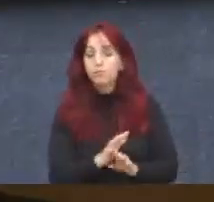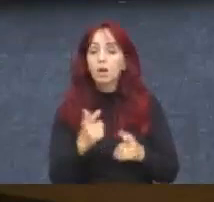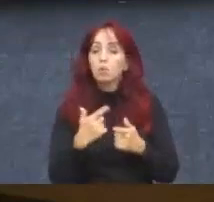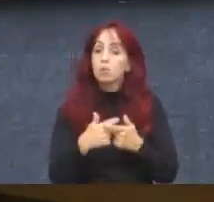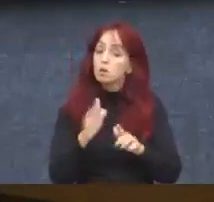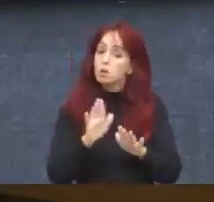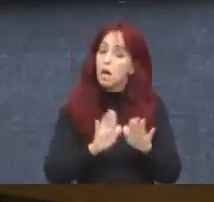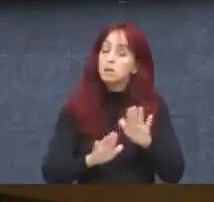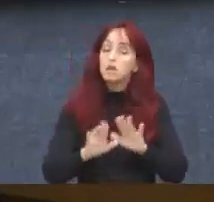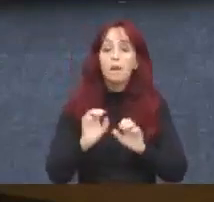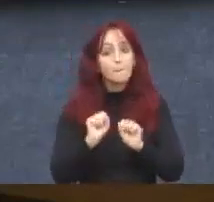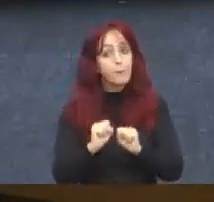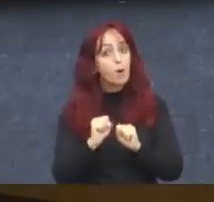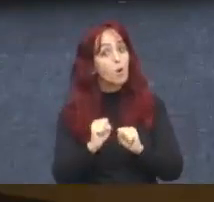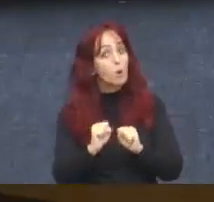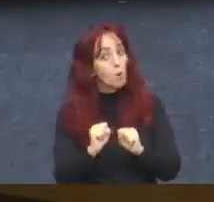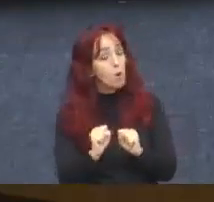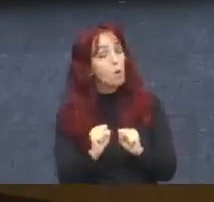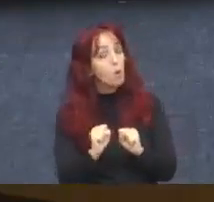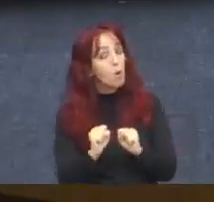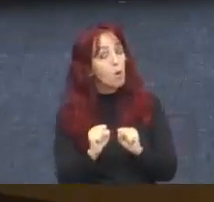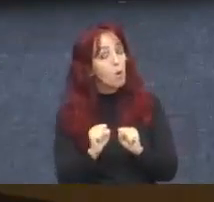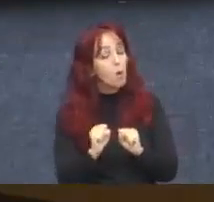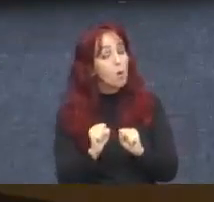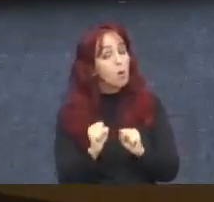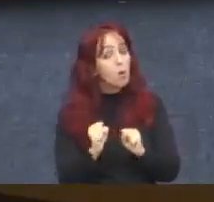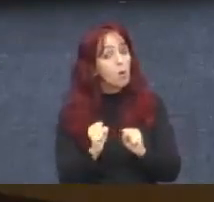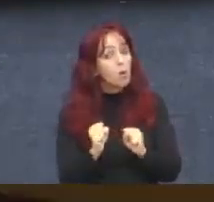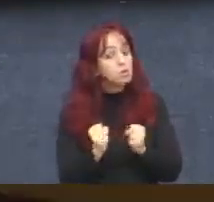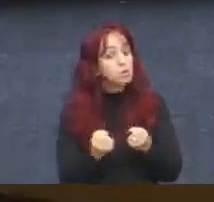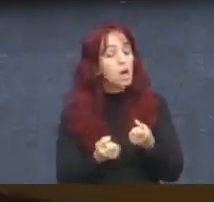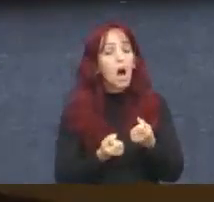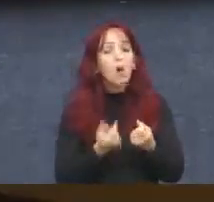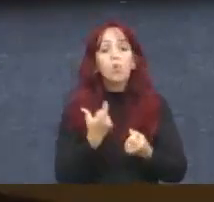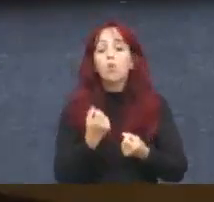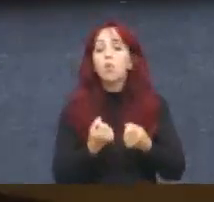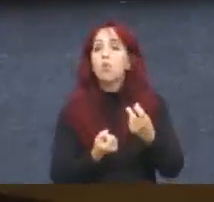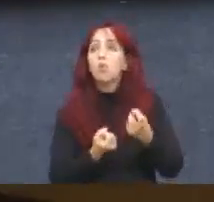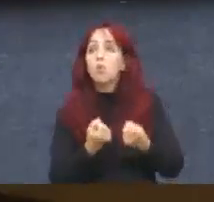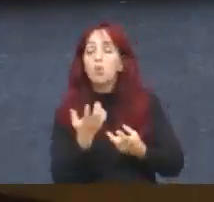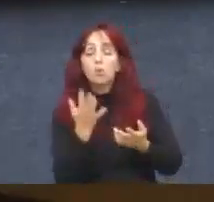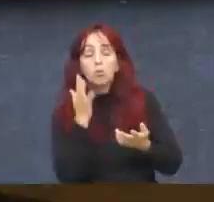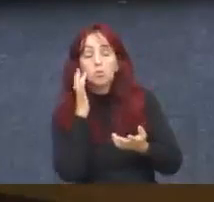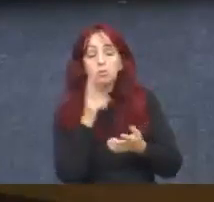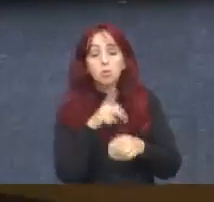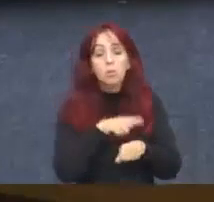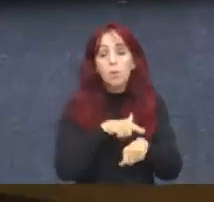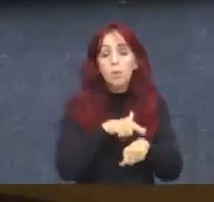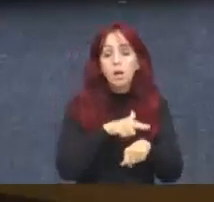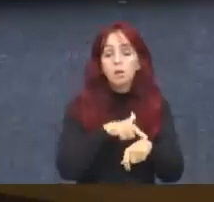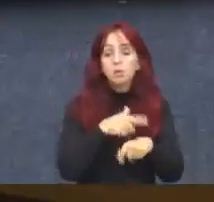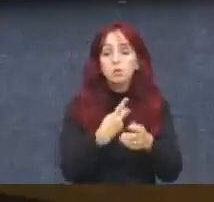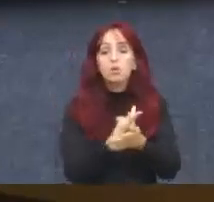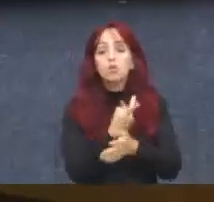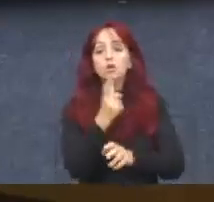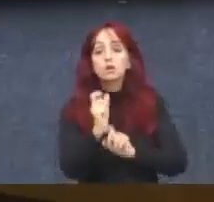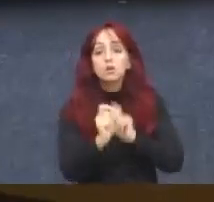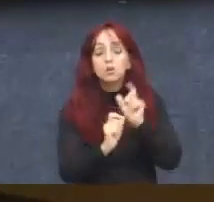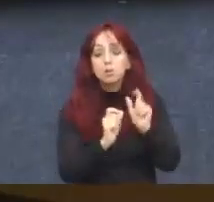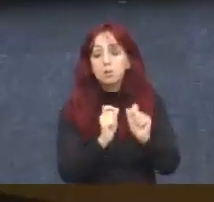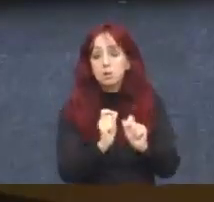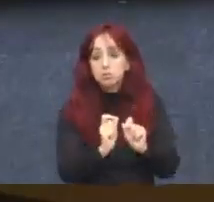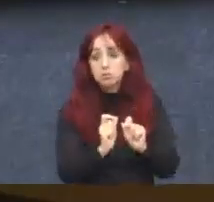pode vir, Crispim, em alguns momentos, que é uma preocupação, que é isso. Se